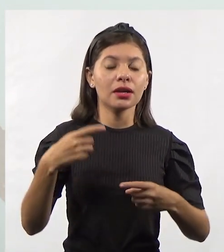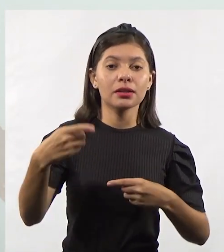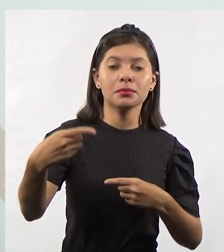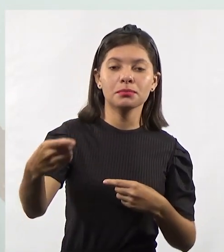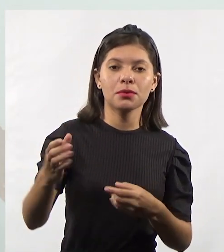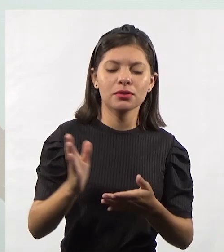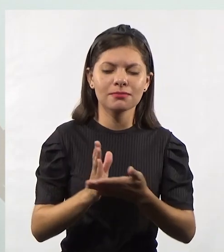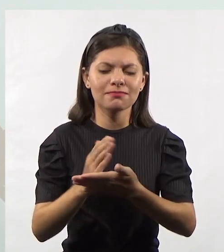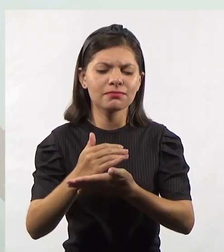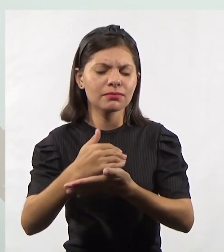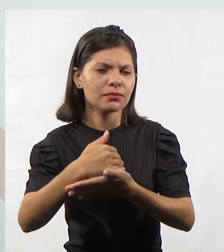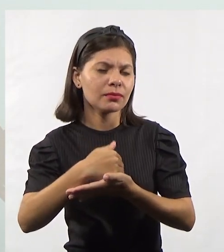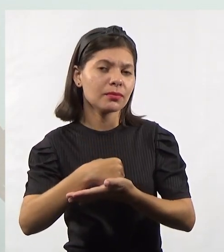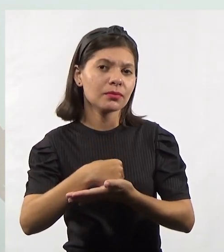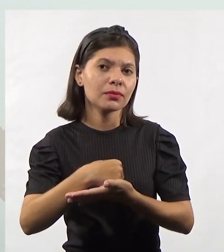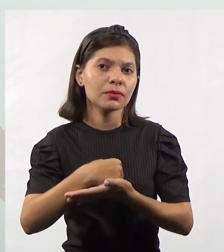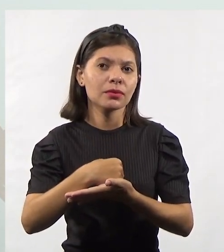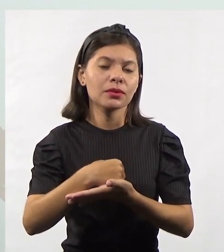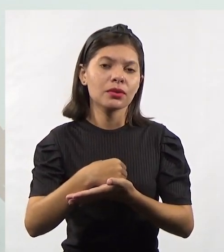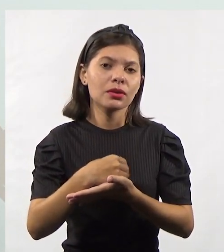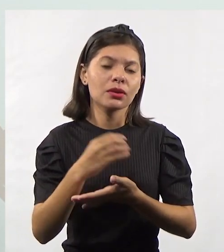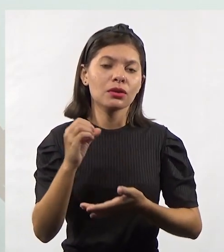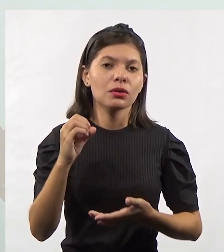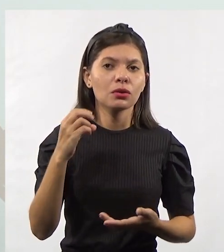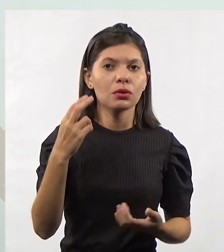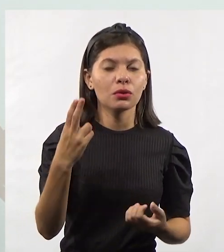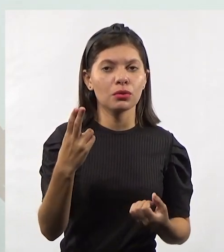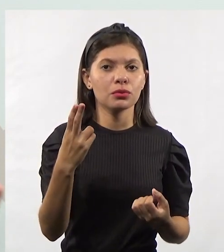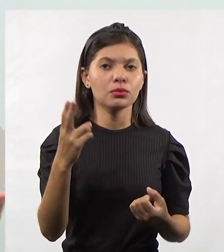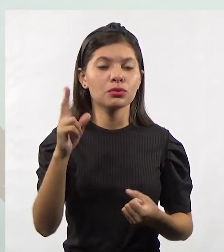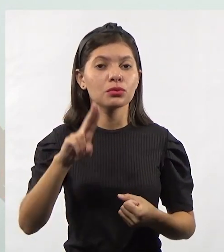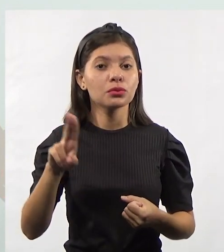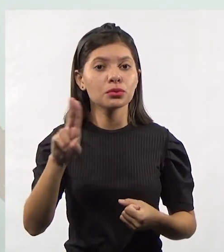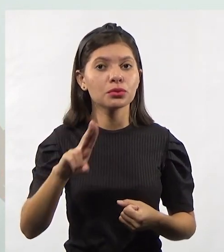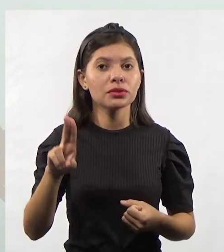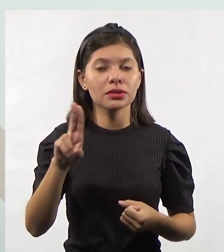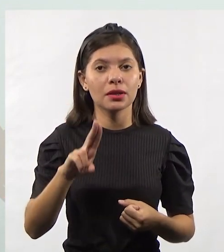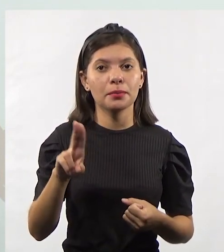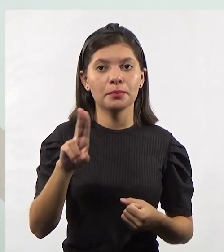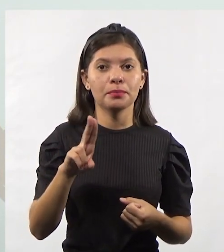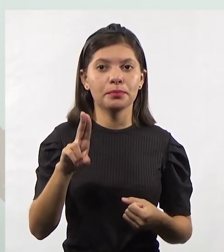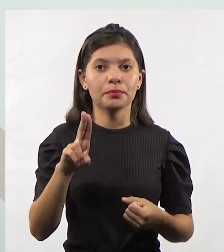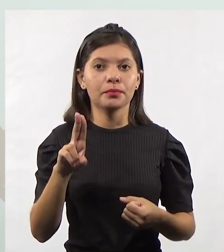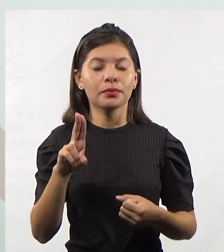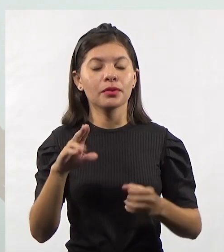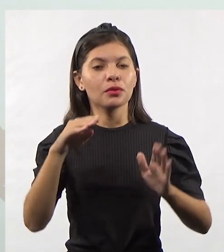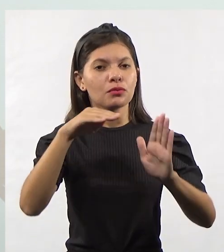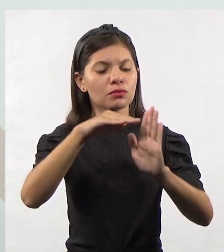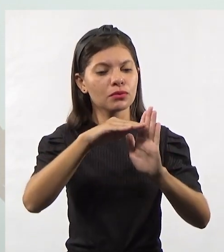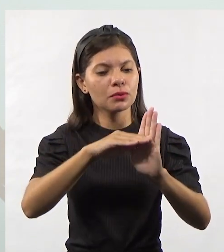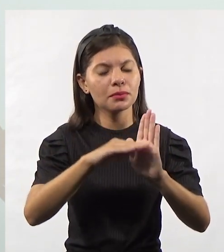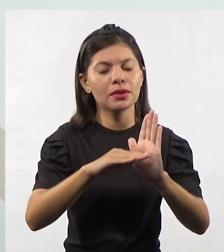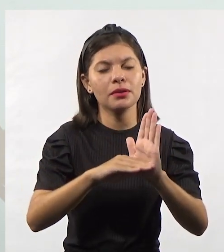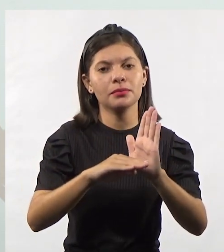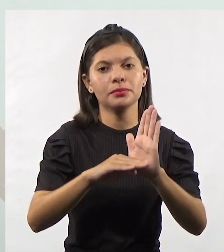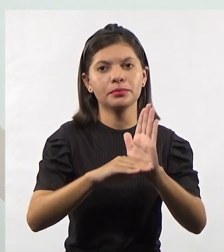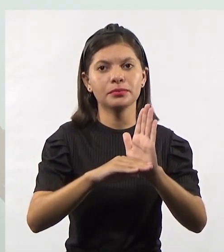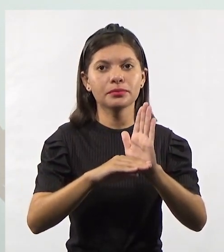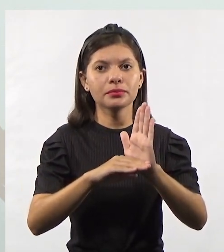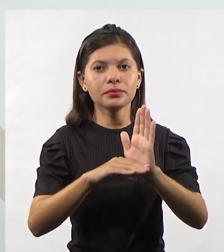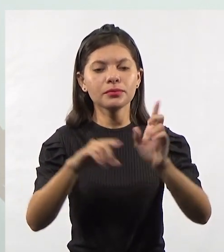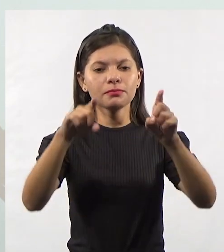coleta ou você pode mandar por exemplo aqui utiliza muito o Google forms formulário tem outros